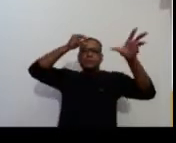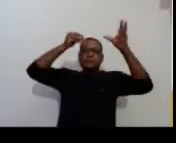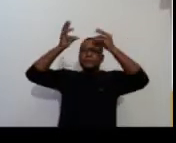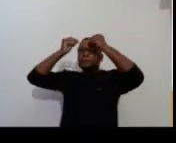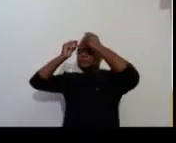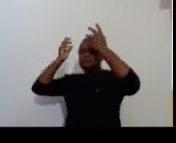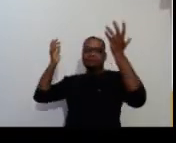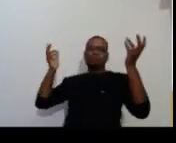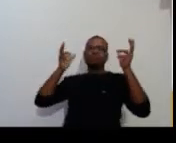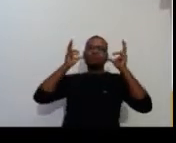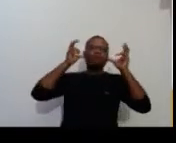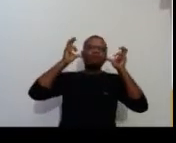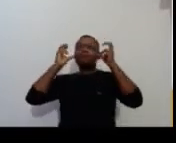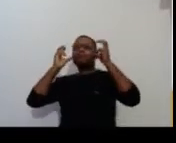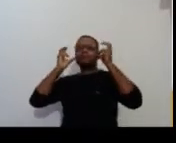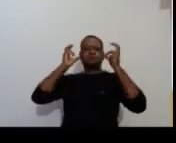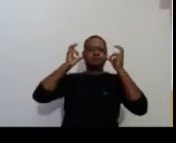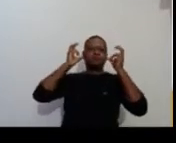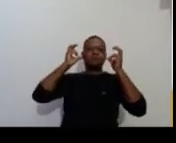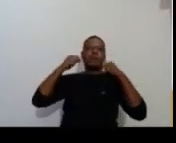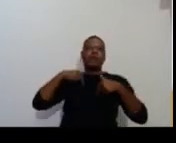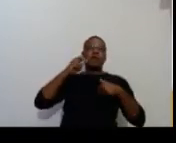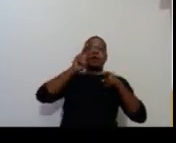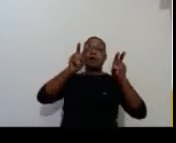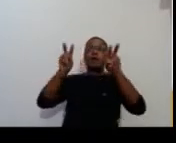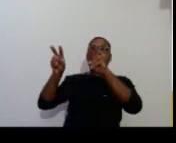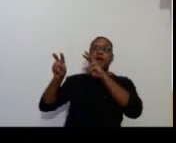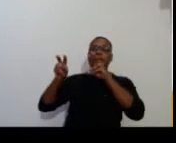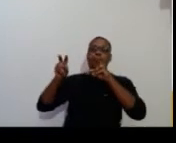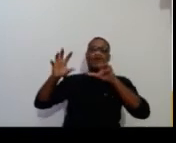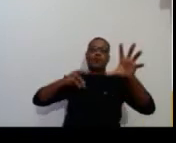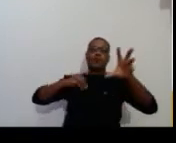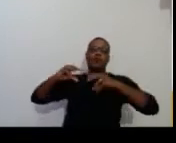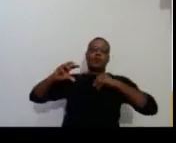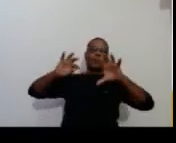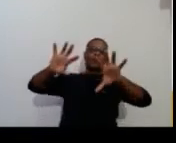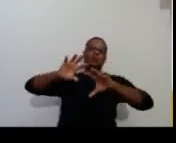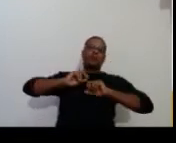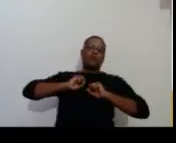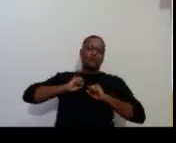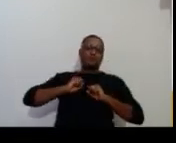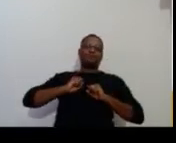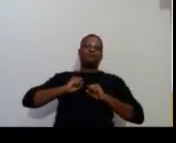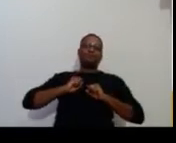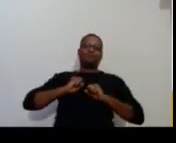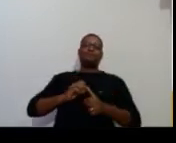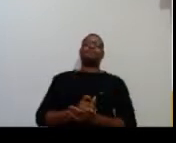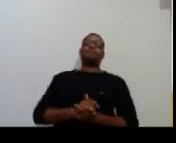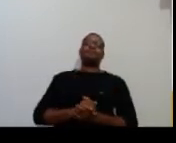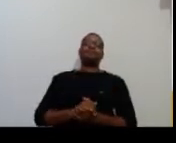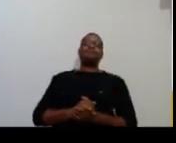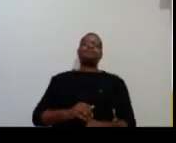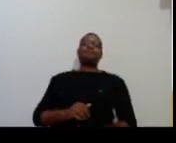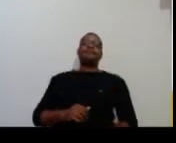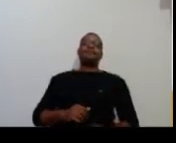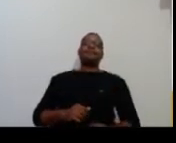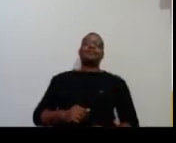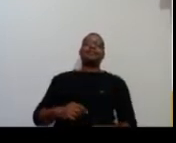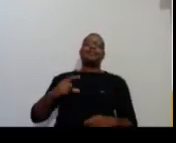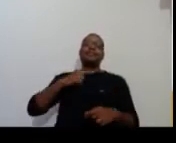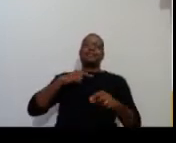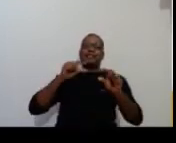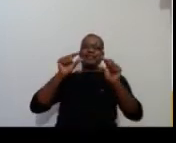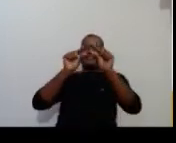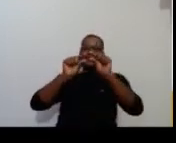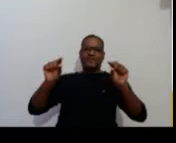ela não é um filtro, não. Tudo que ela vê, ela absorve. Então, tem uma frase que colocam para Darwin, eu não sei se é verdade, por isso eu